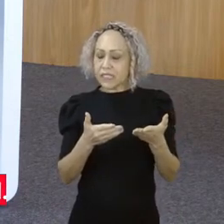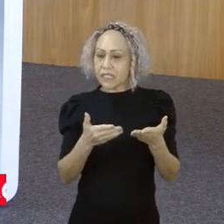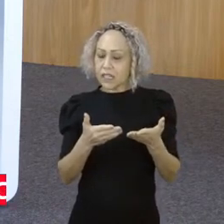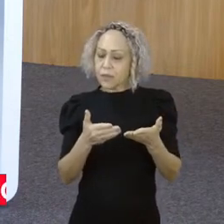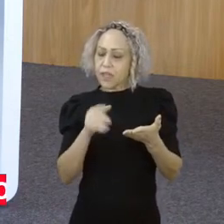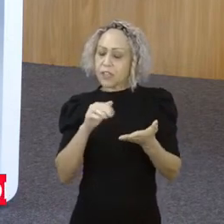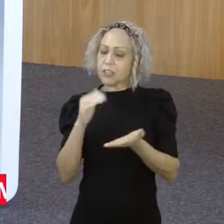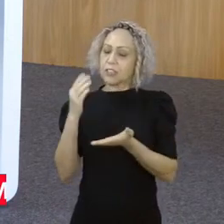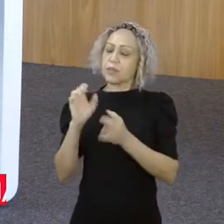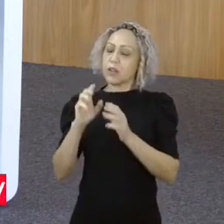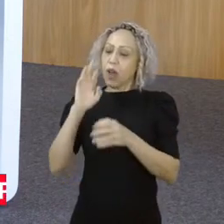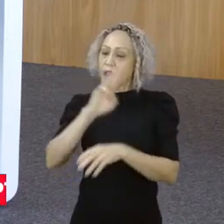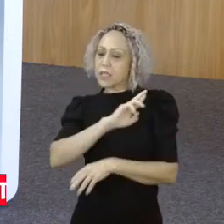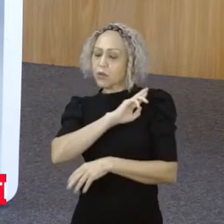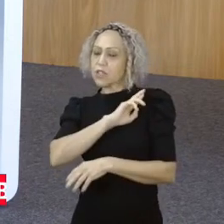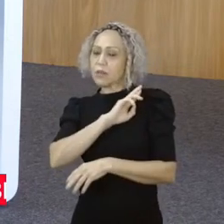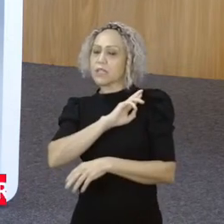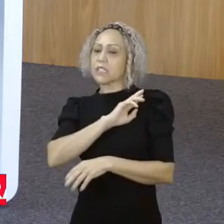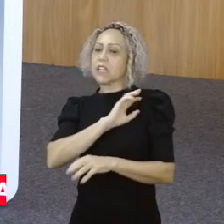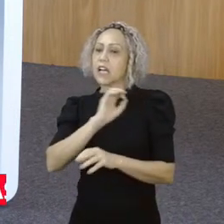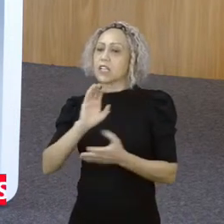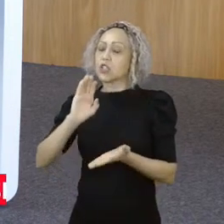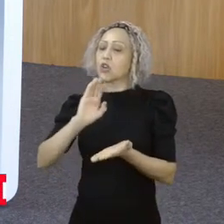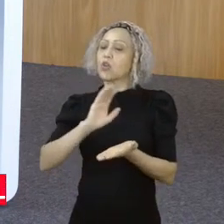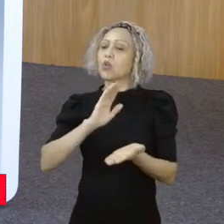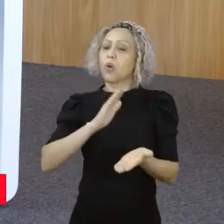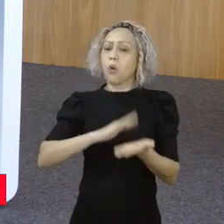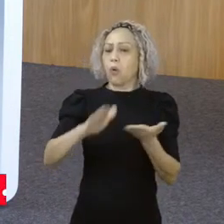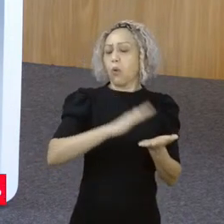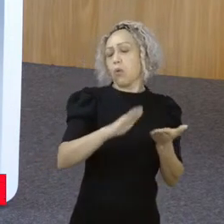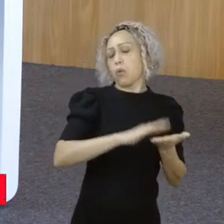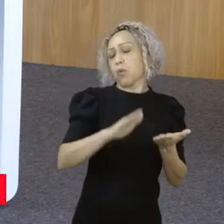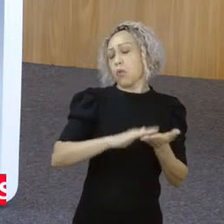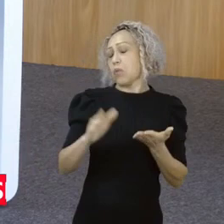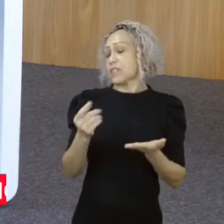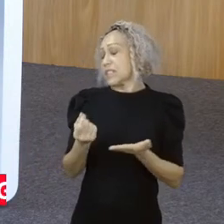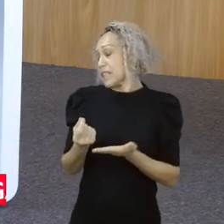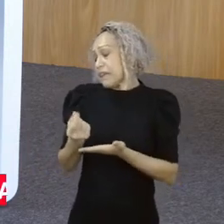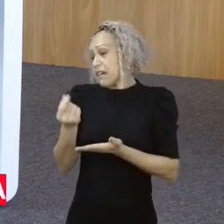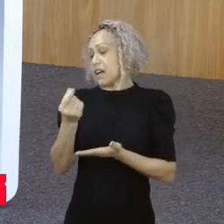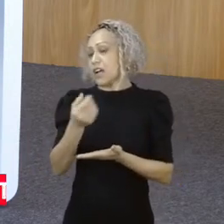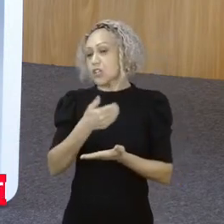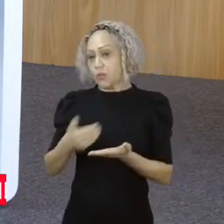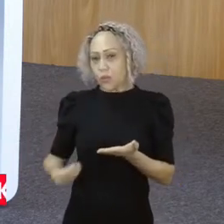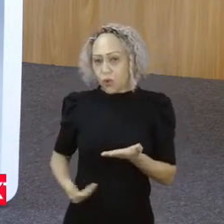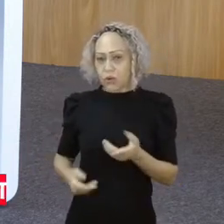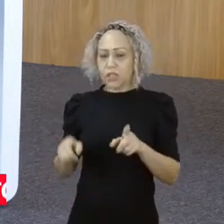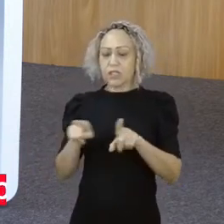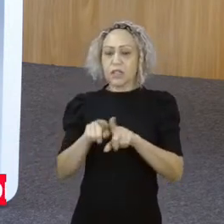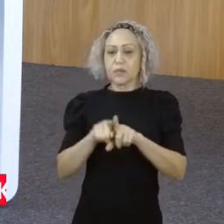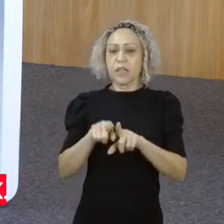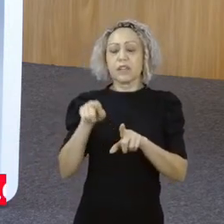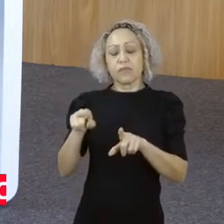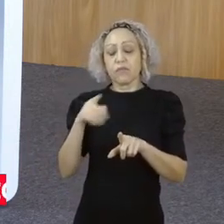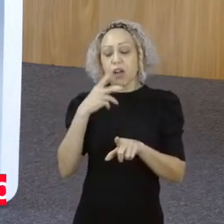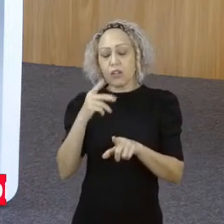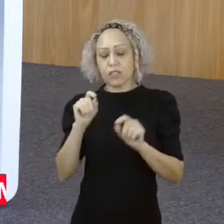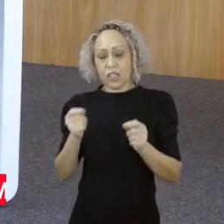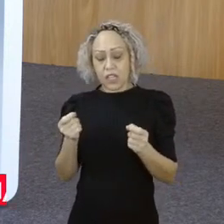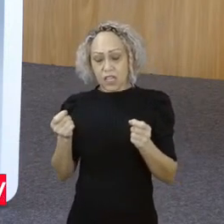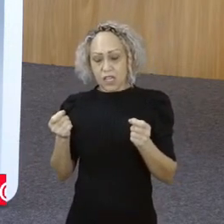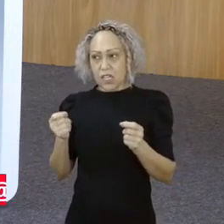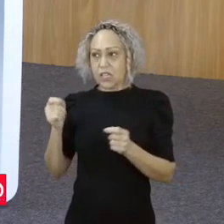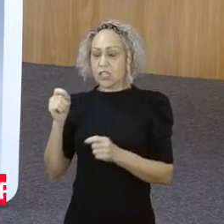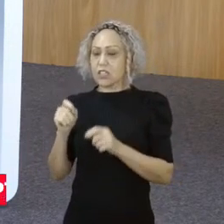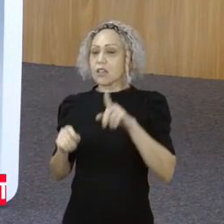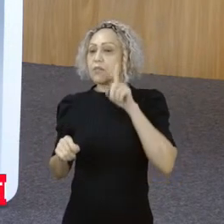principal investidor no Brasil e estão abertos a aprofundar os vínculos econômicos e comerciais entre os dois países. Blinken